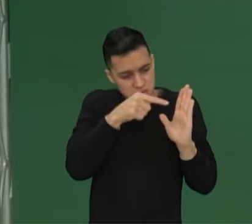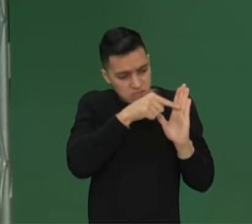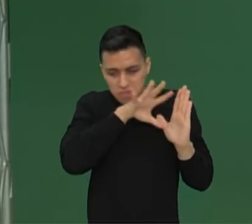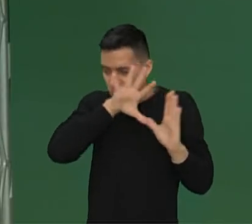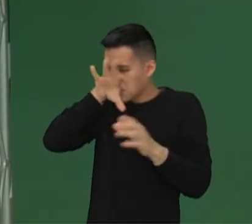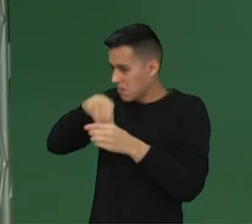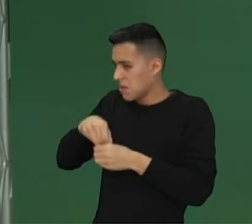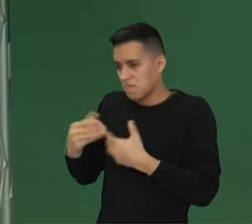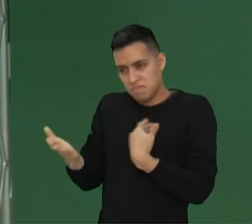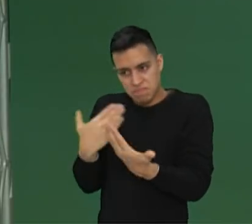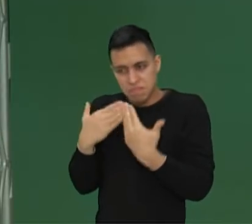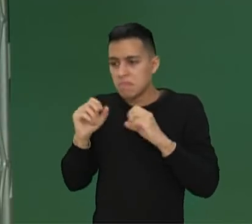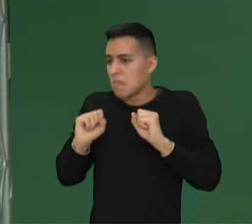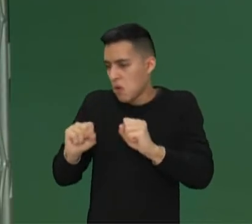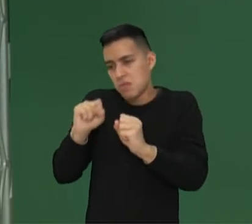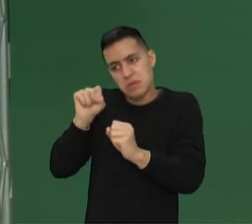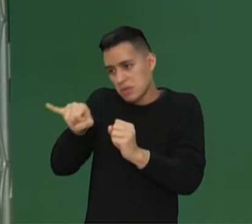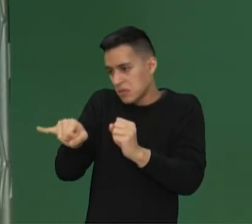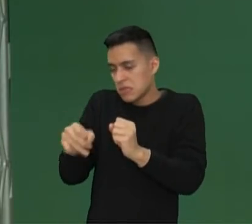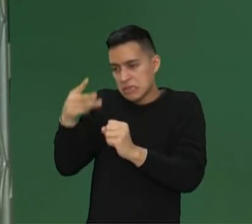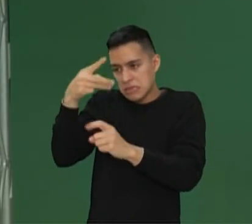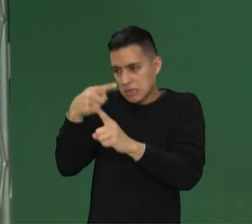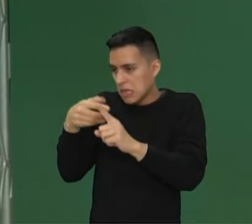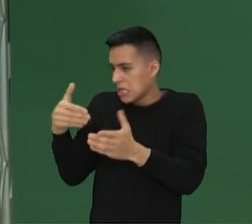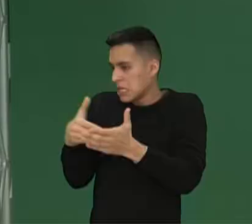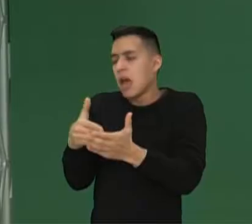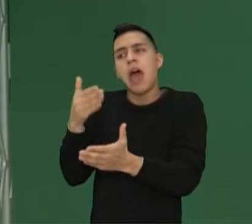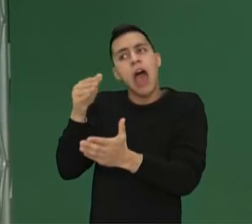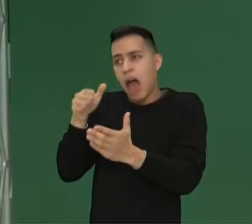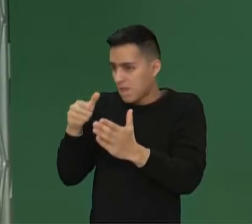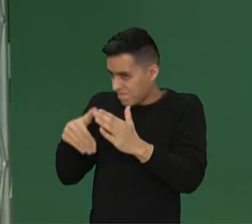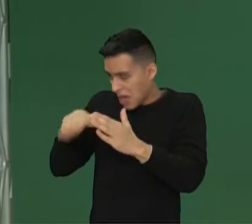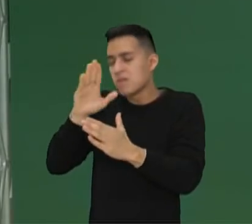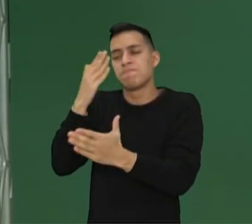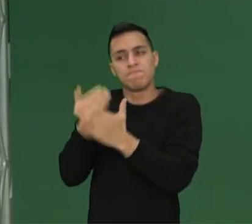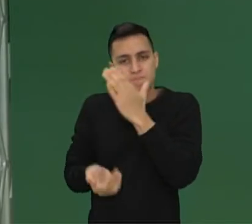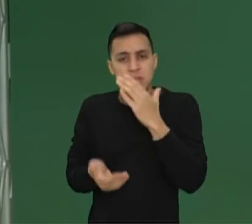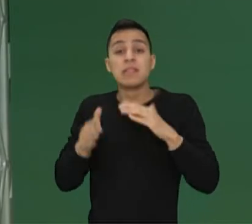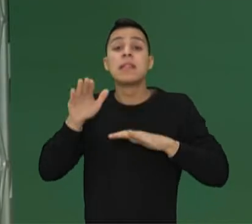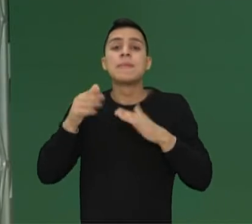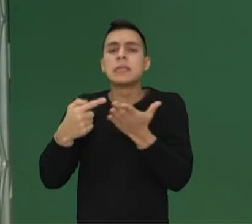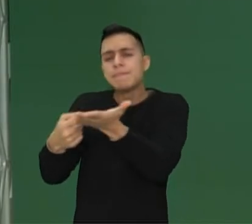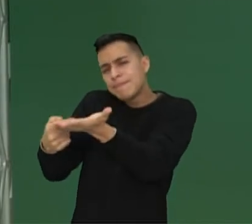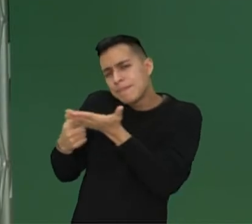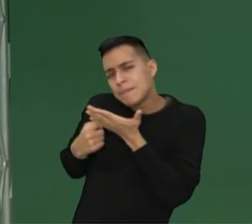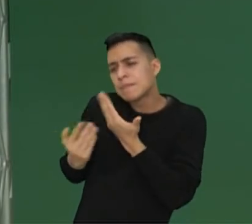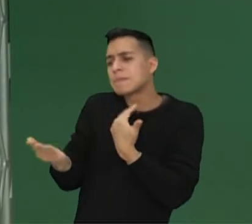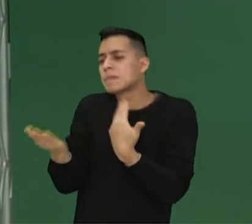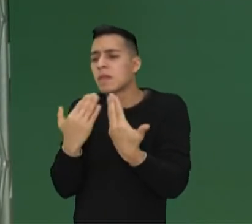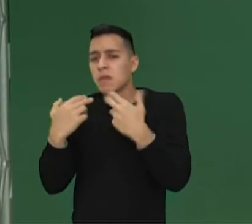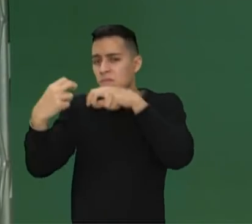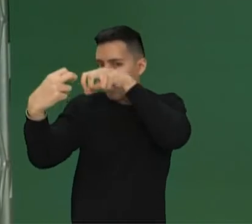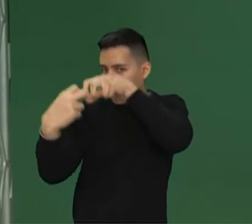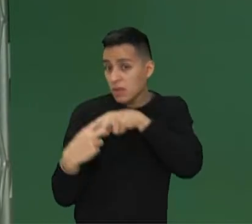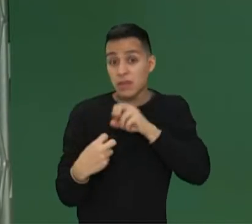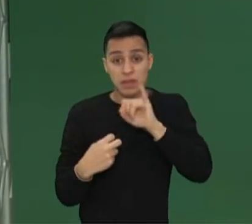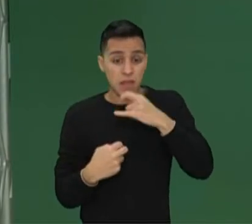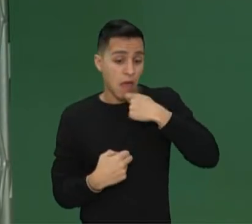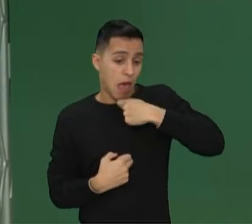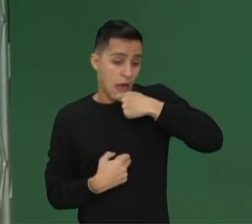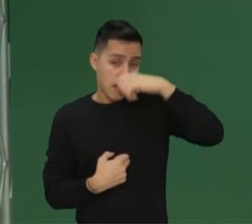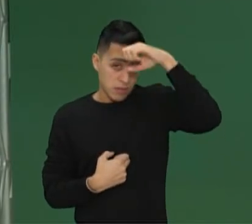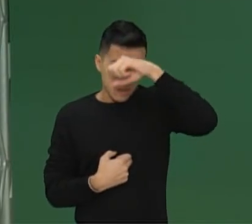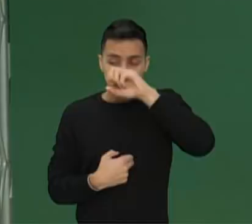fazer acontecer a derrota, mas vai depender do nível de jogo que eu estou com o meu adversário, né? Se eu estou aprendendo ou se eu